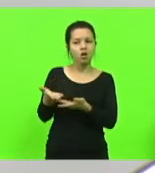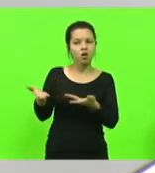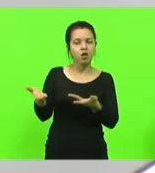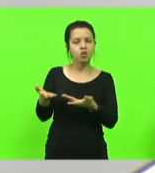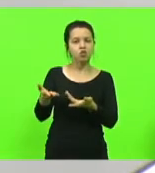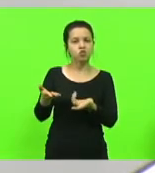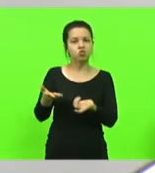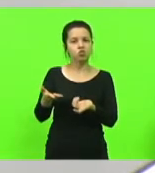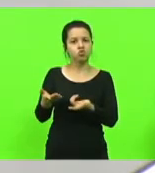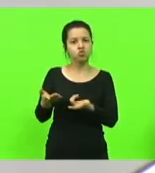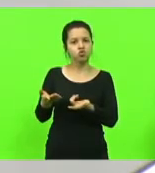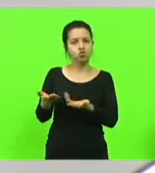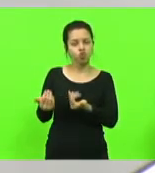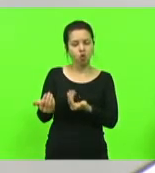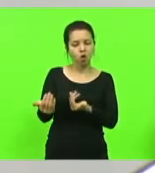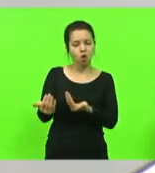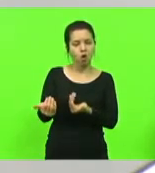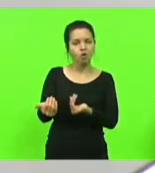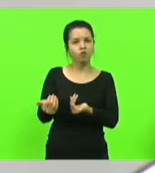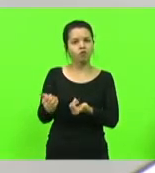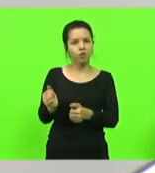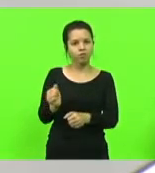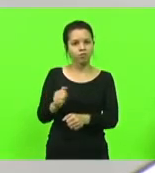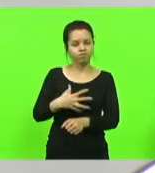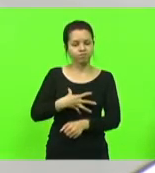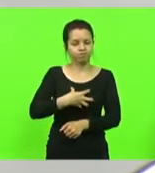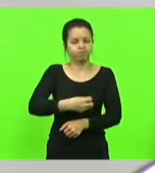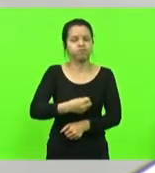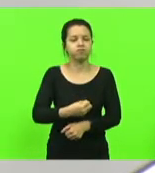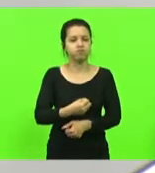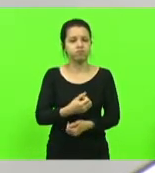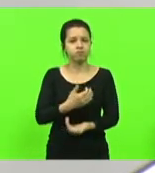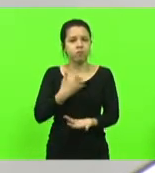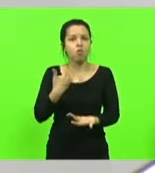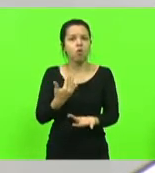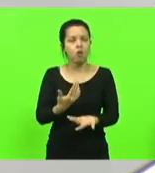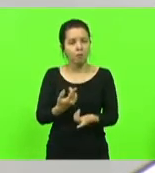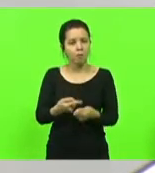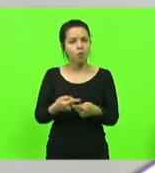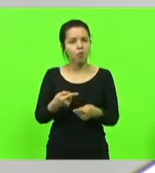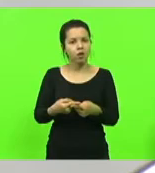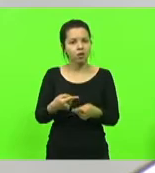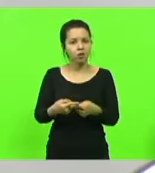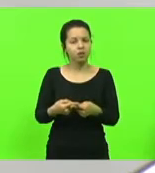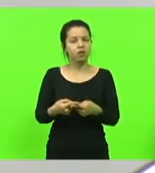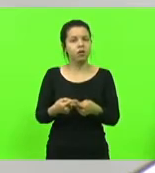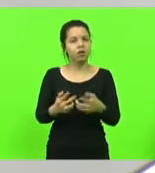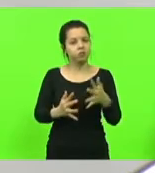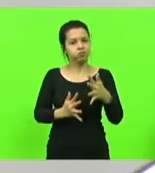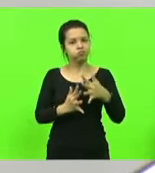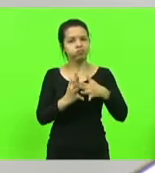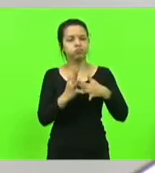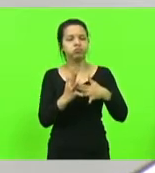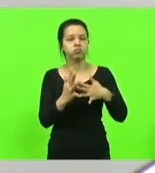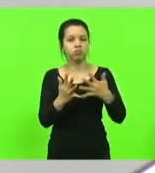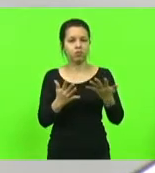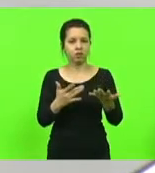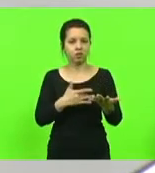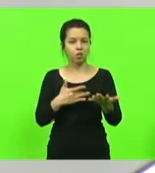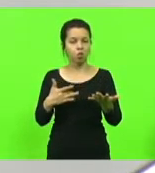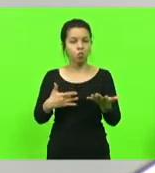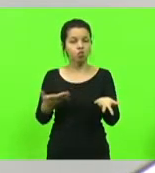interromperem a própria vida. Ultrapassou os limites da saúde para se tornar um fenômeno social. É um